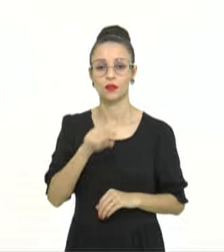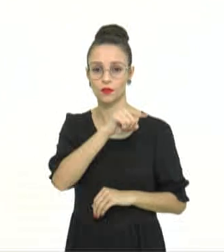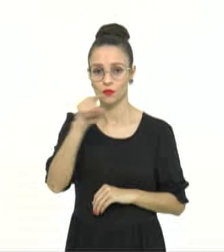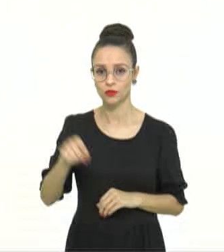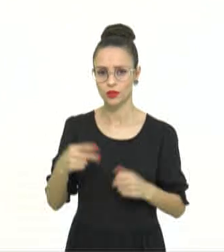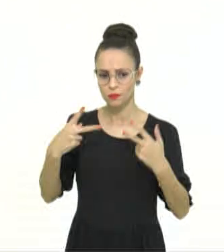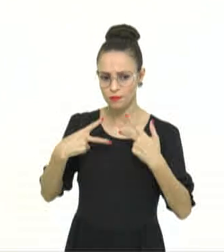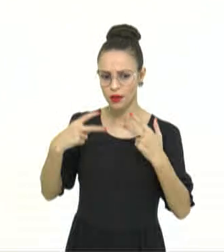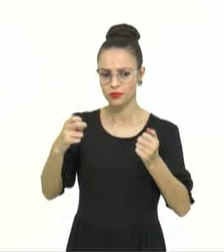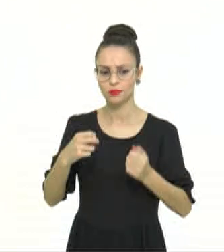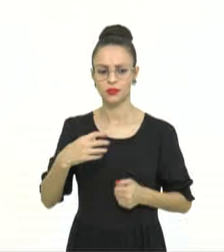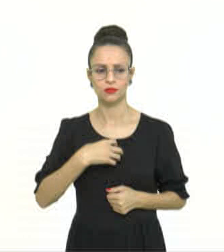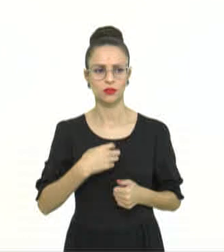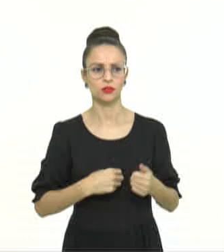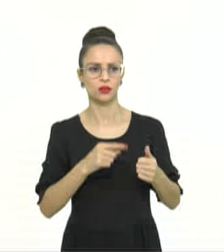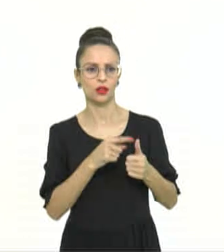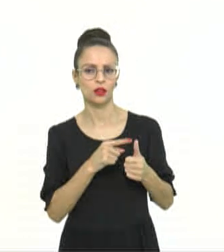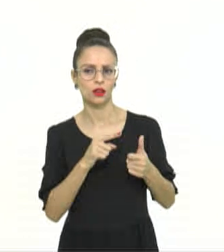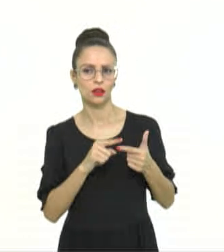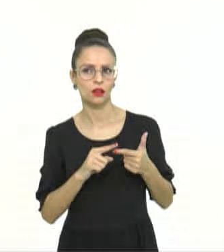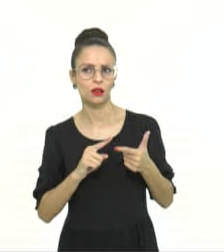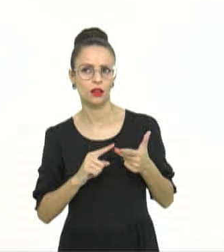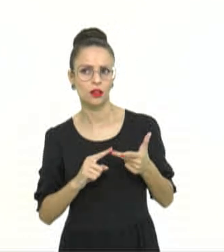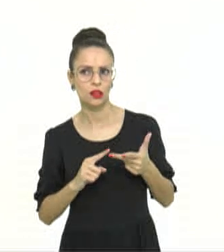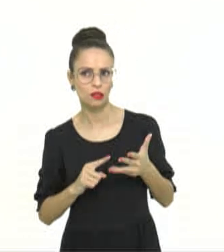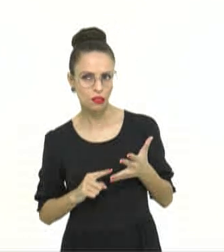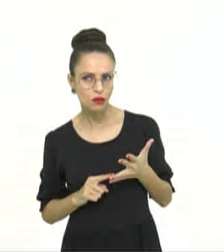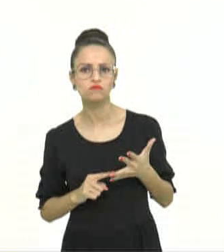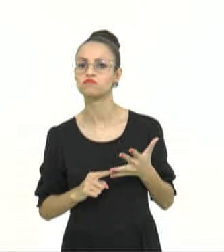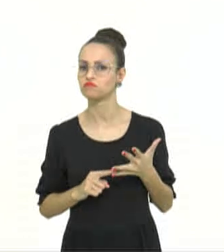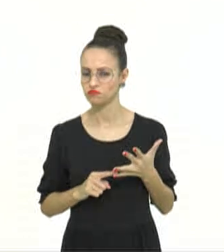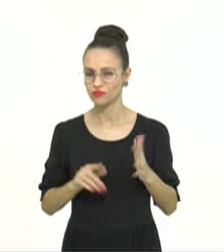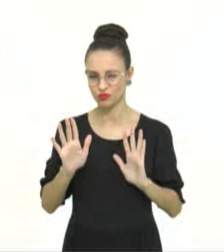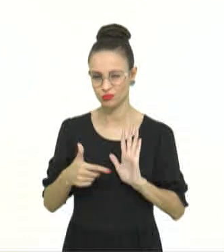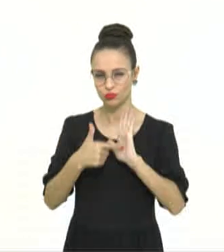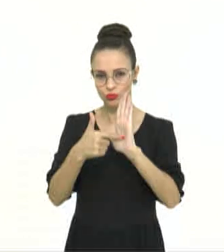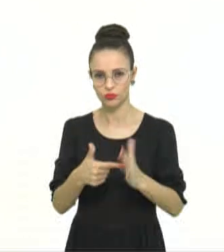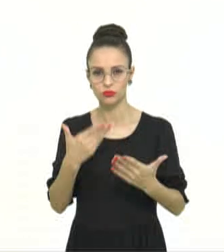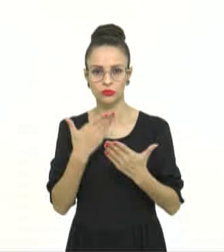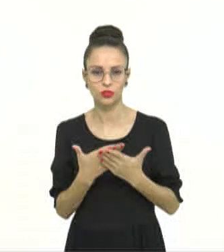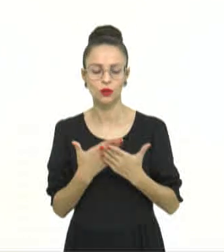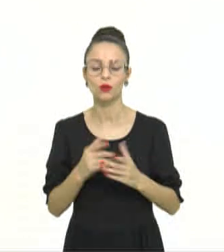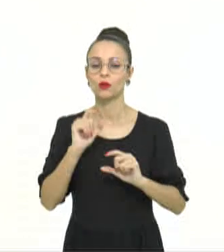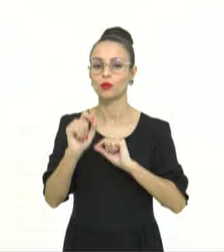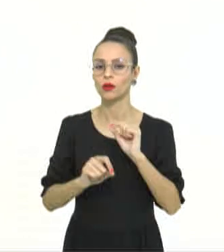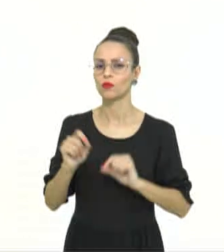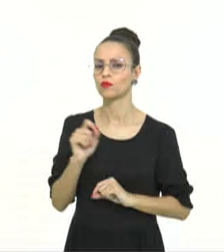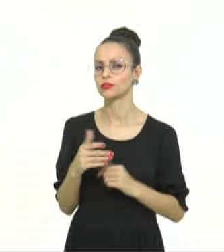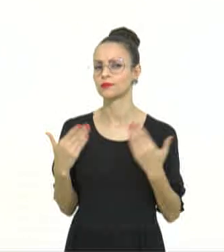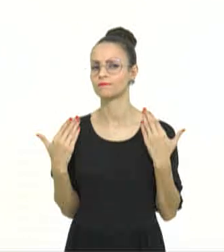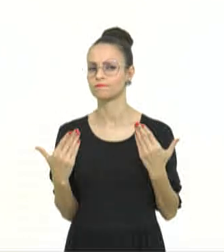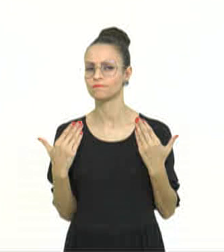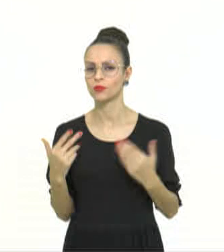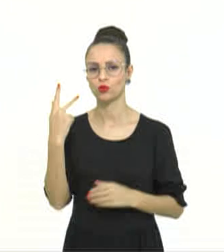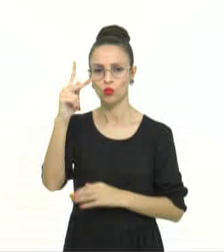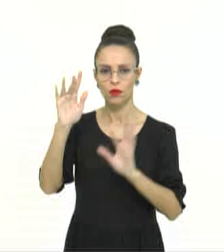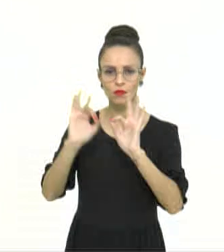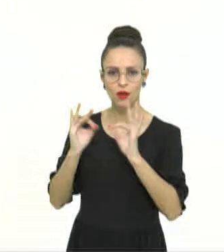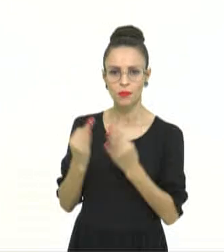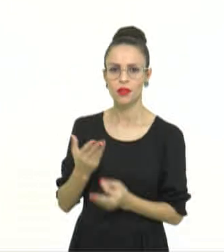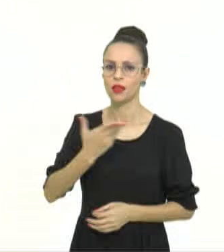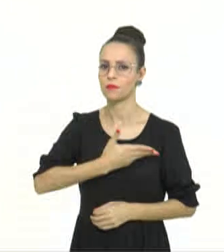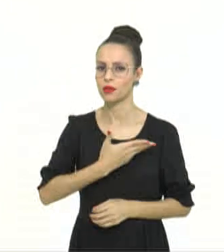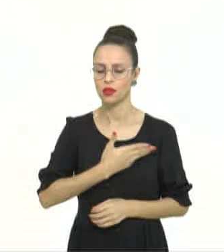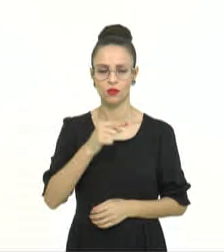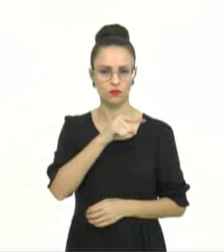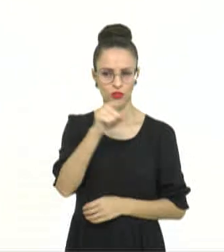identificar esses sintomas, algum desses que foram apresentados, ou suspeitar que tem alguém da sua família, um amigo,